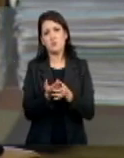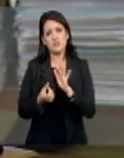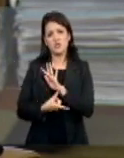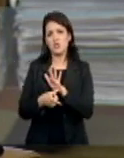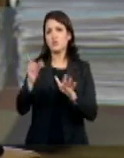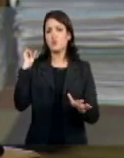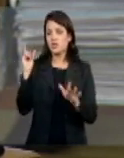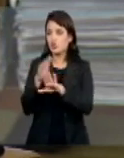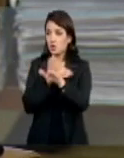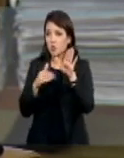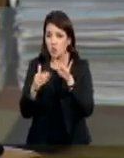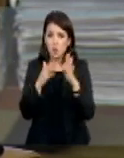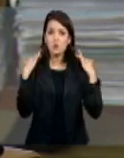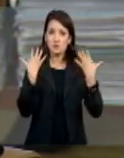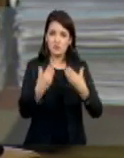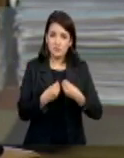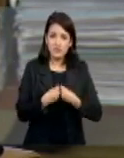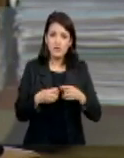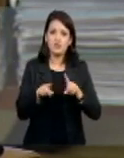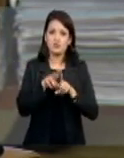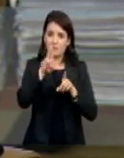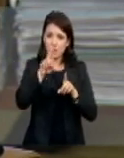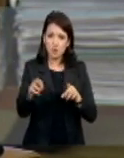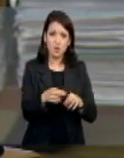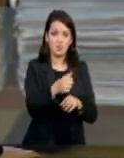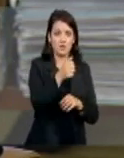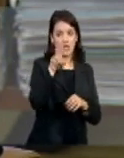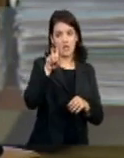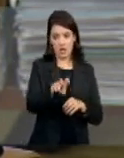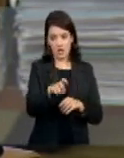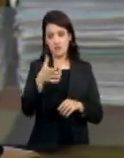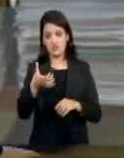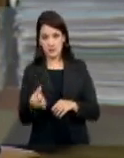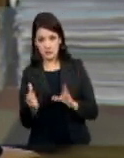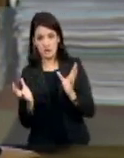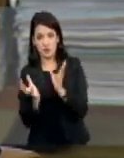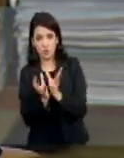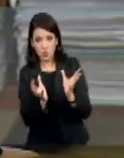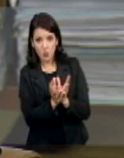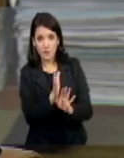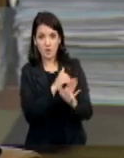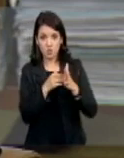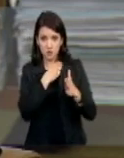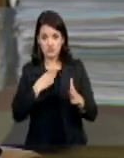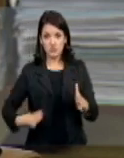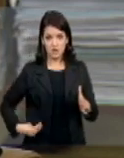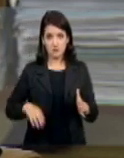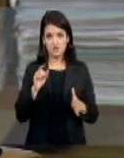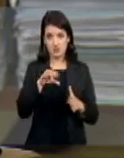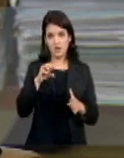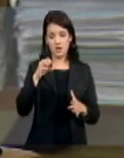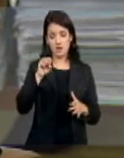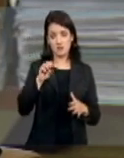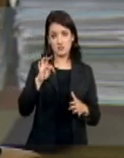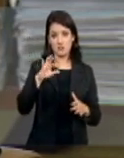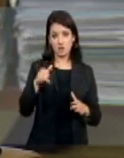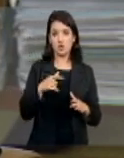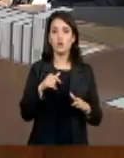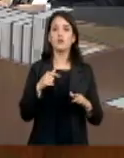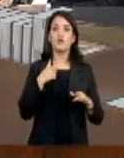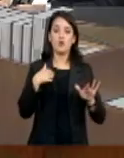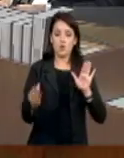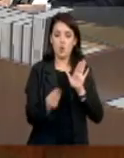de todos os ministros das duas turmas da 5ª e da 6ª turmas que compõem a 3ª seção sempre naquele mesmo